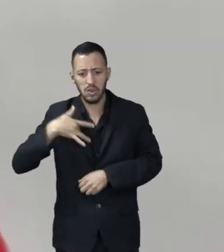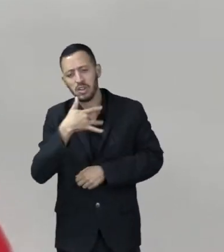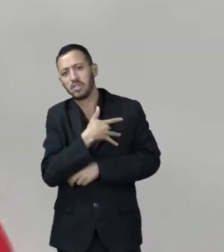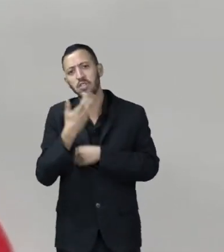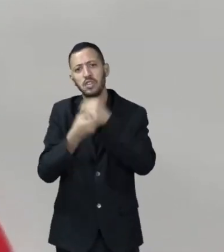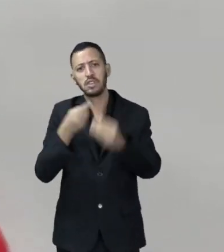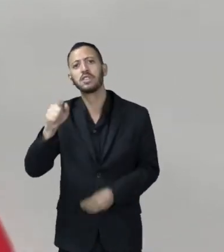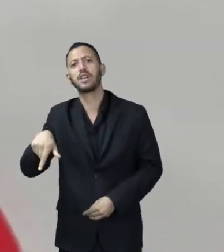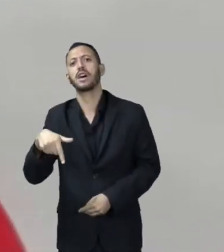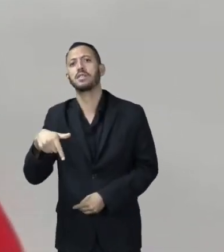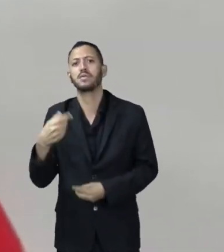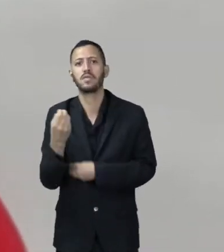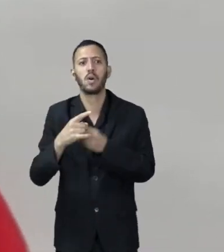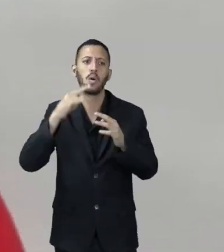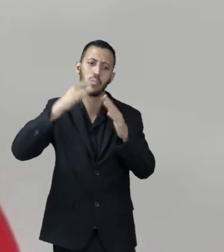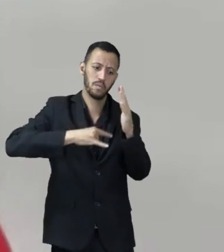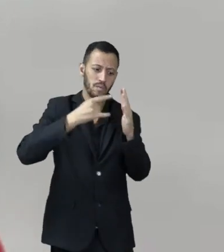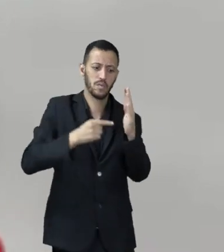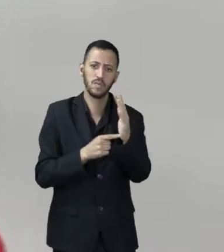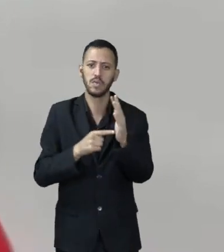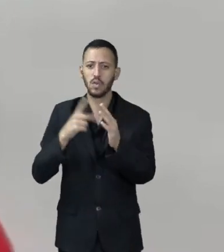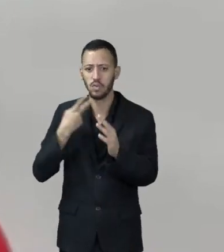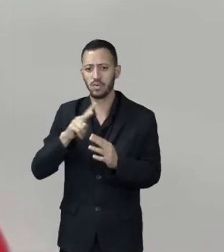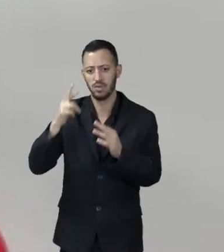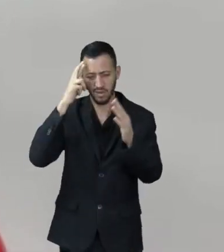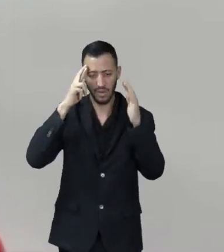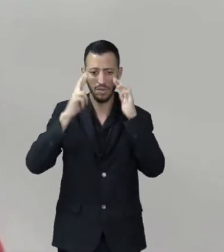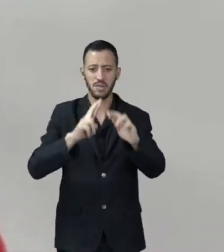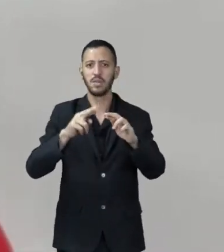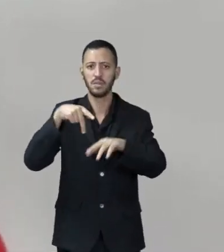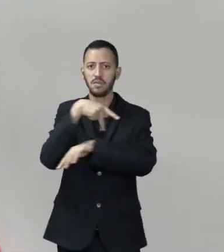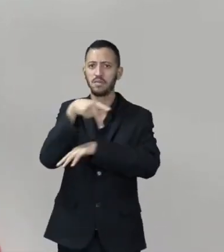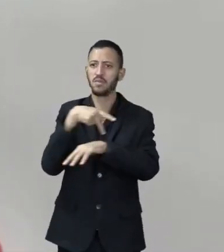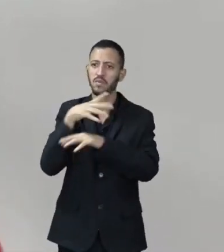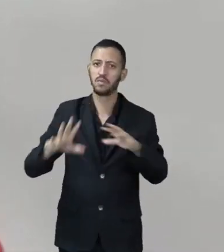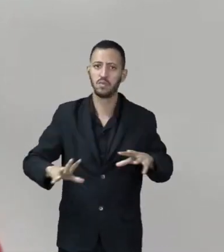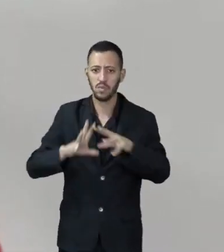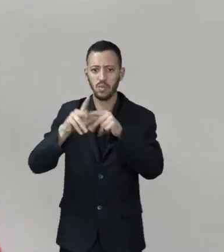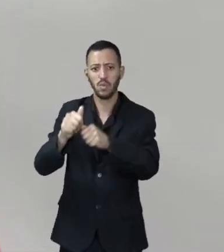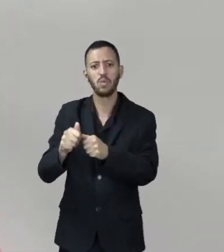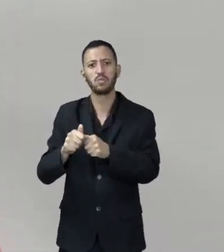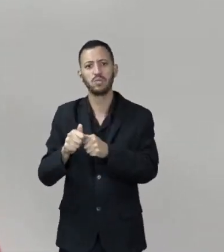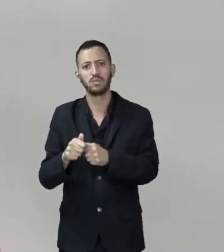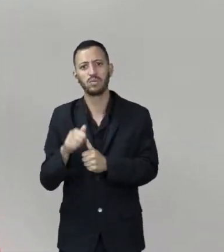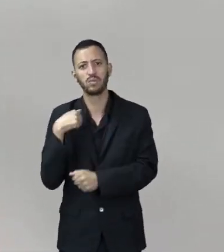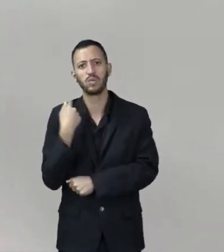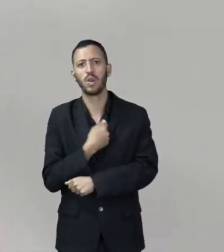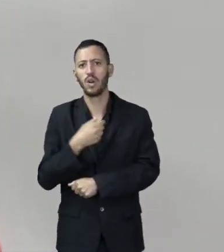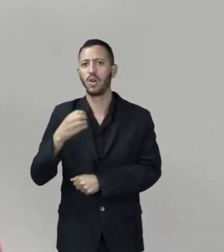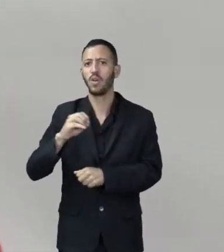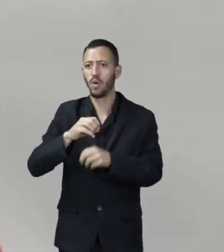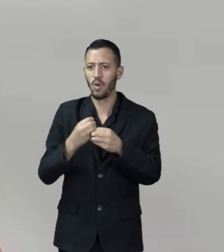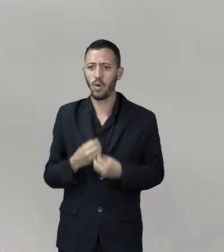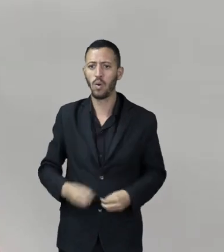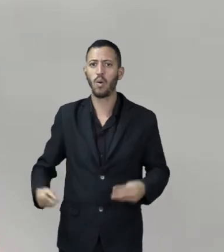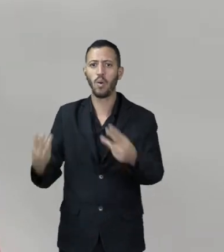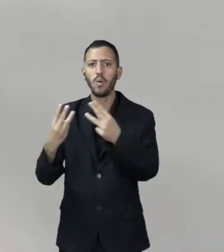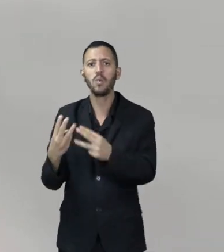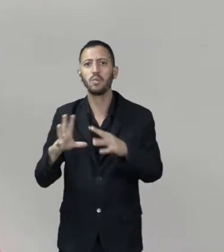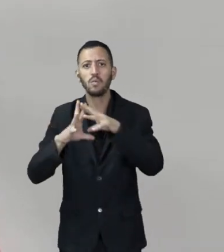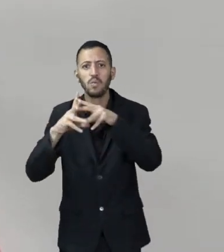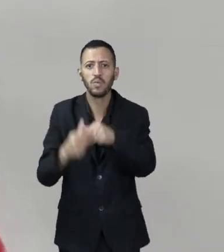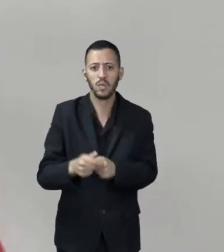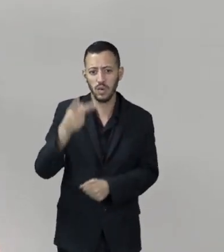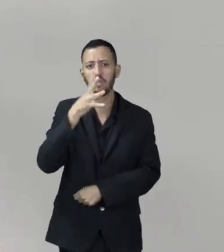ou seja, é um documento que é para ser seguido pelos países membros de todo o mundo, né, das Nações Unidas, e que já reconhecem que